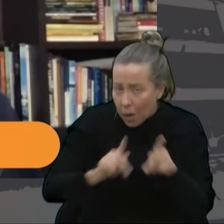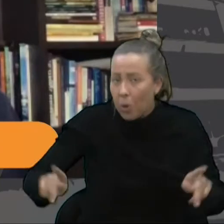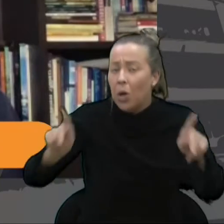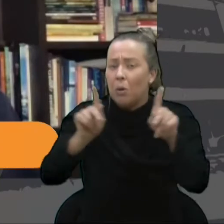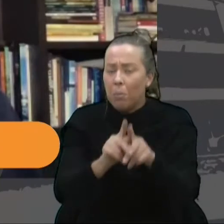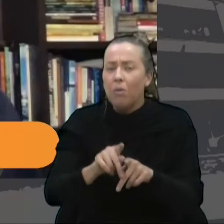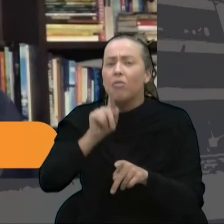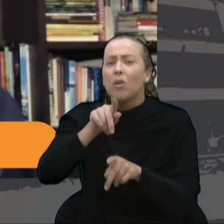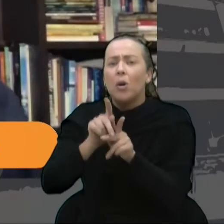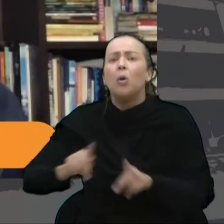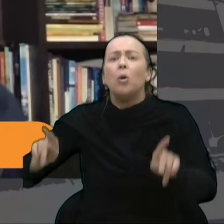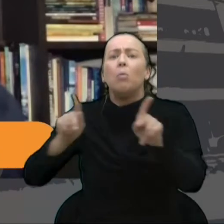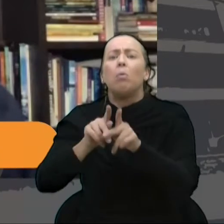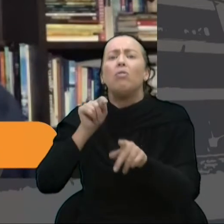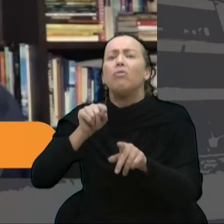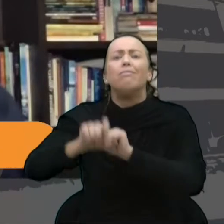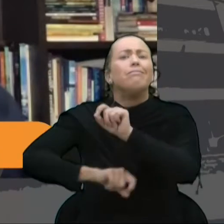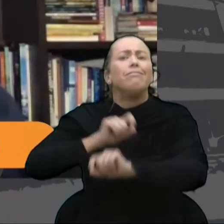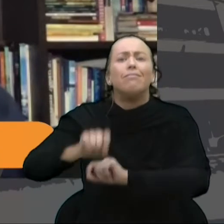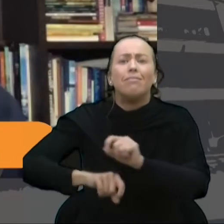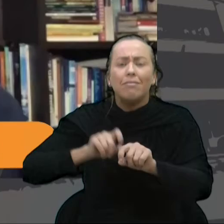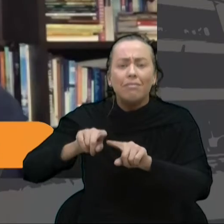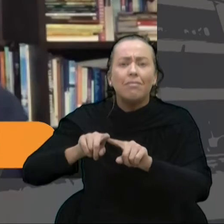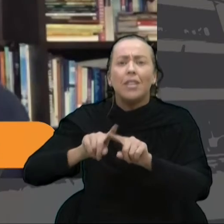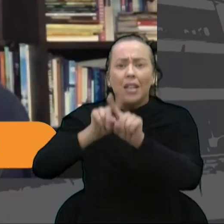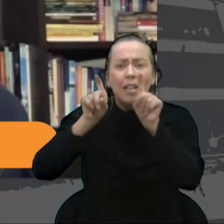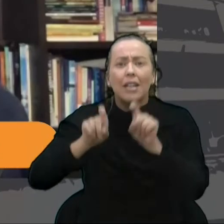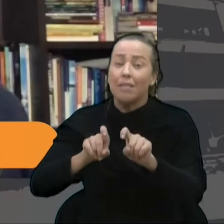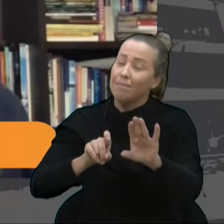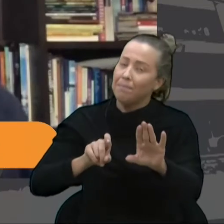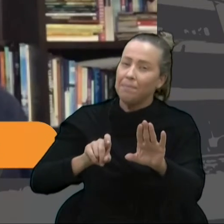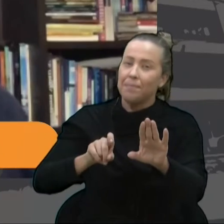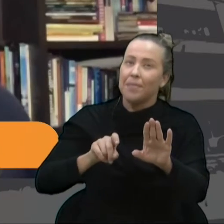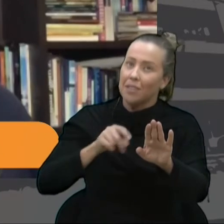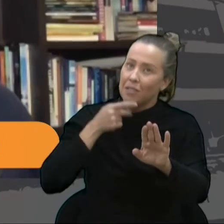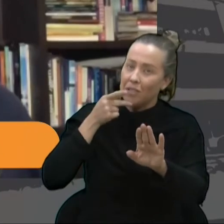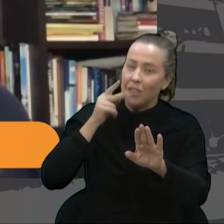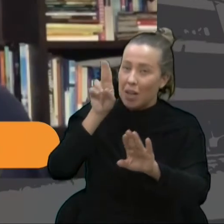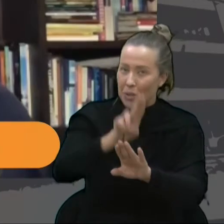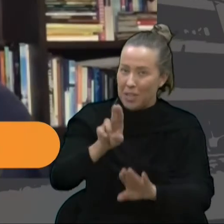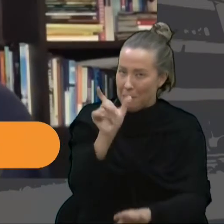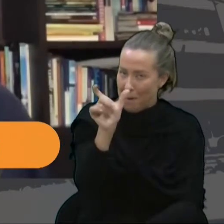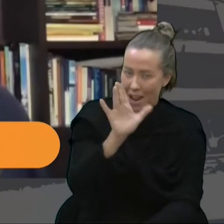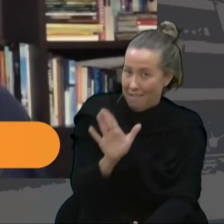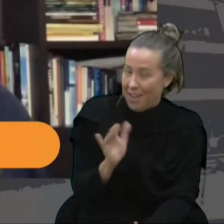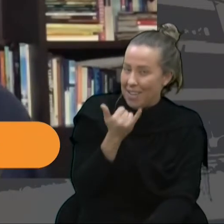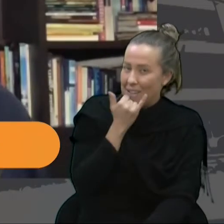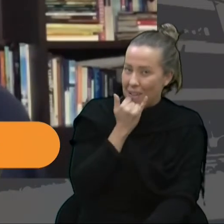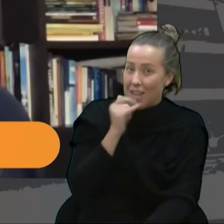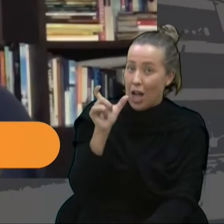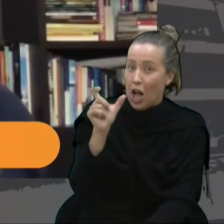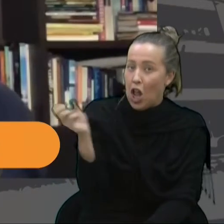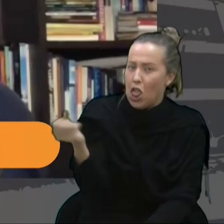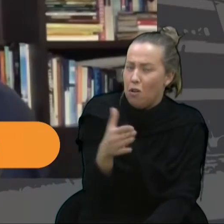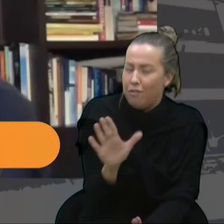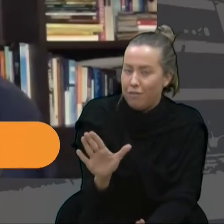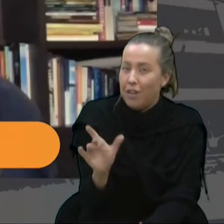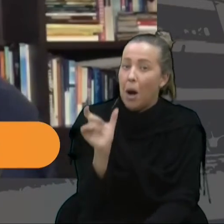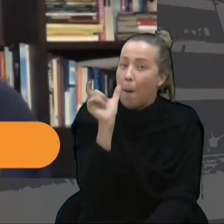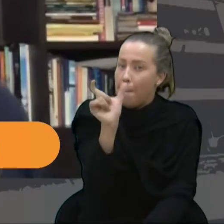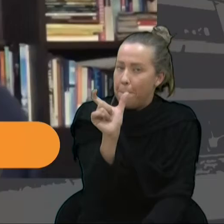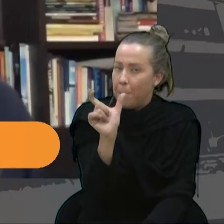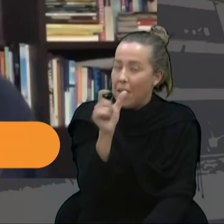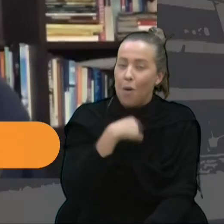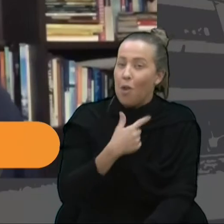cada vez mais se usar, vou usar o termo que eu não gosto de usar, termos novos, aí,